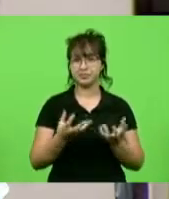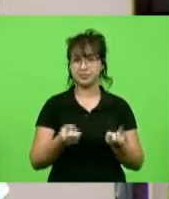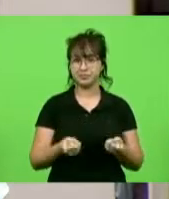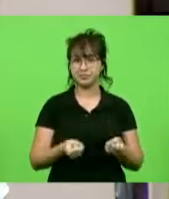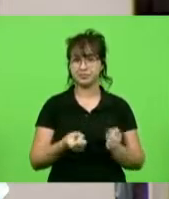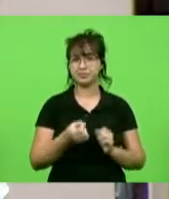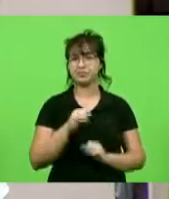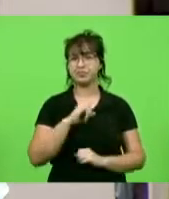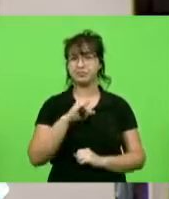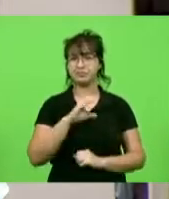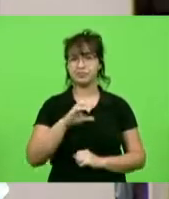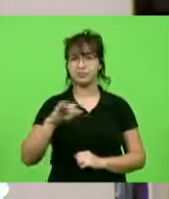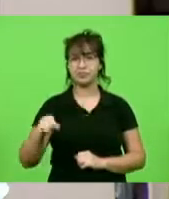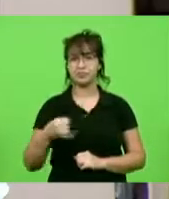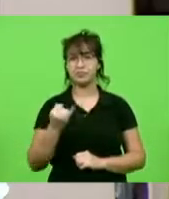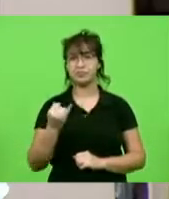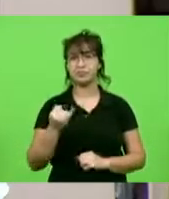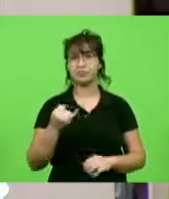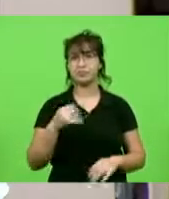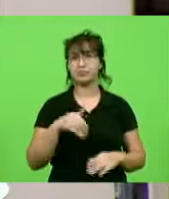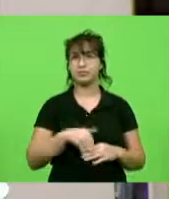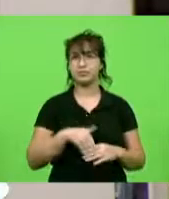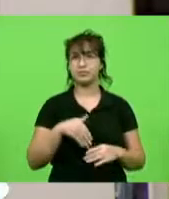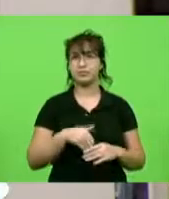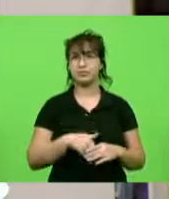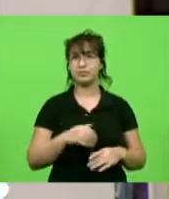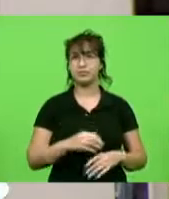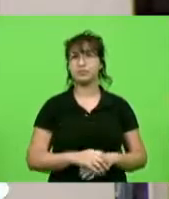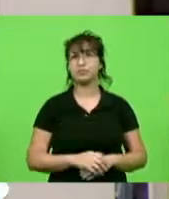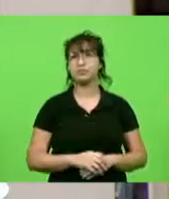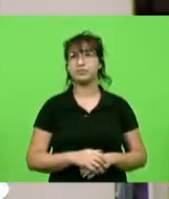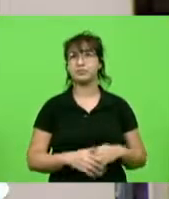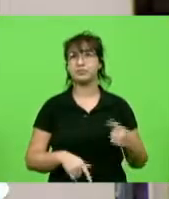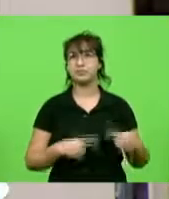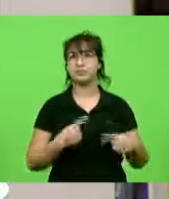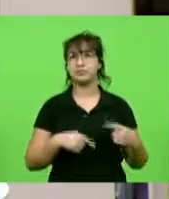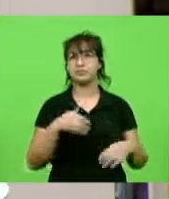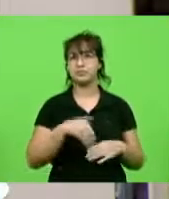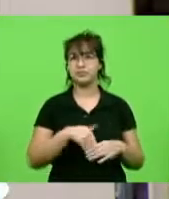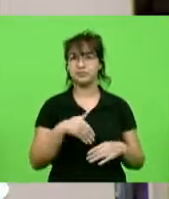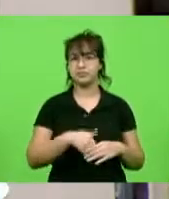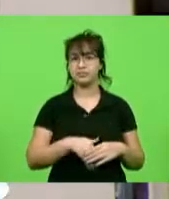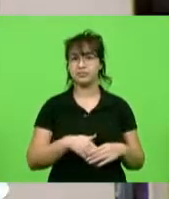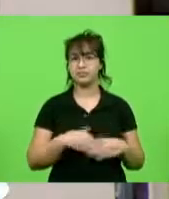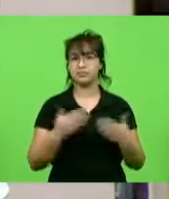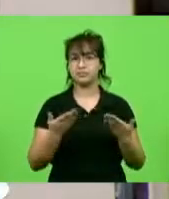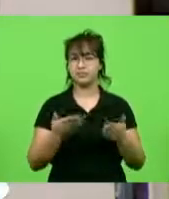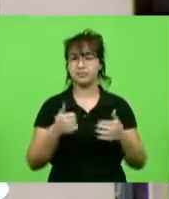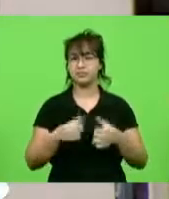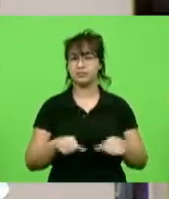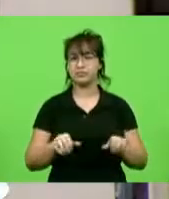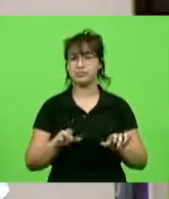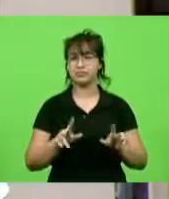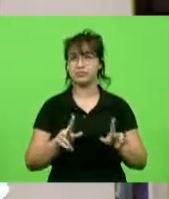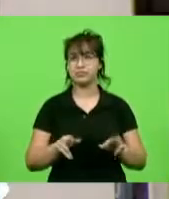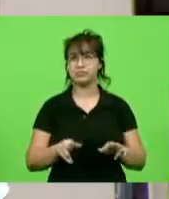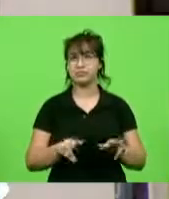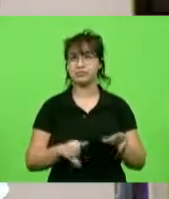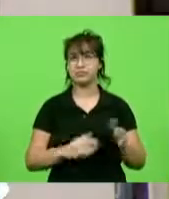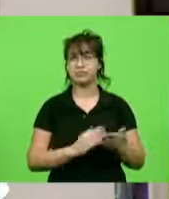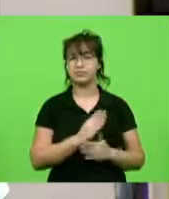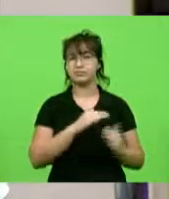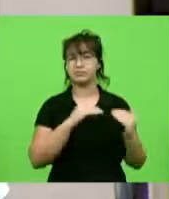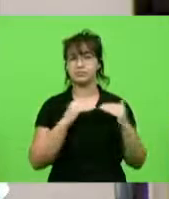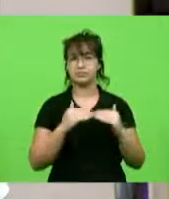Constituição e Justiça. Em discussão. Não havendo quem queira discutir, em votação. Deputados que aprovam, permaneçam como se encontra. Aprovado